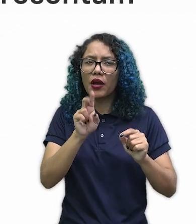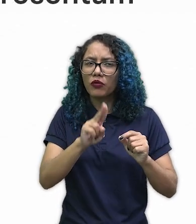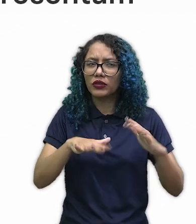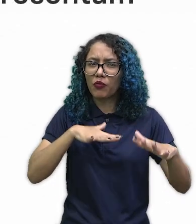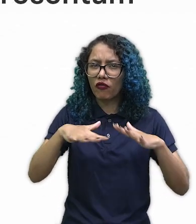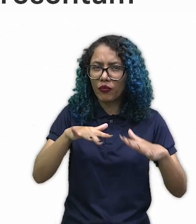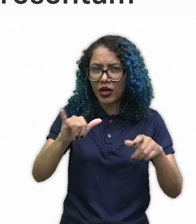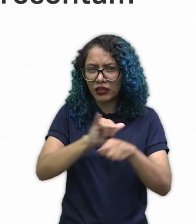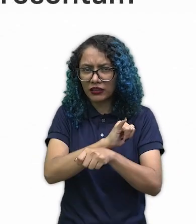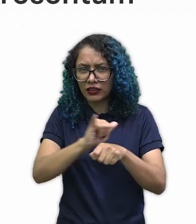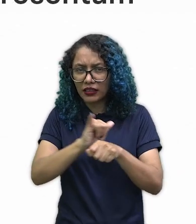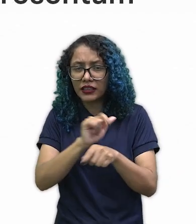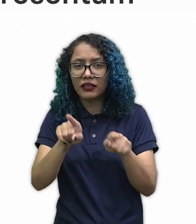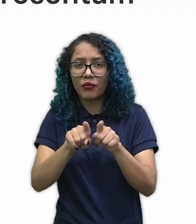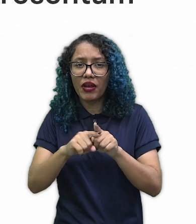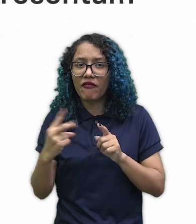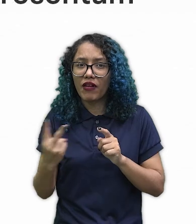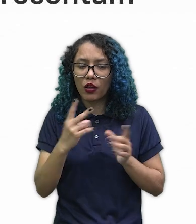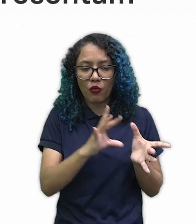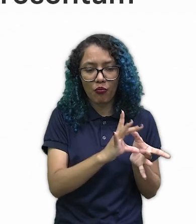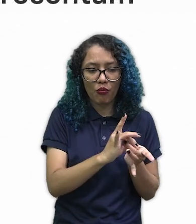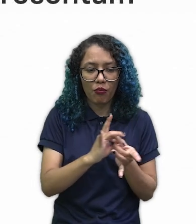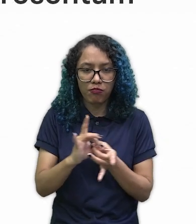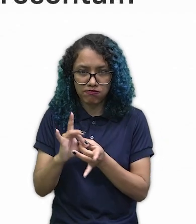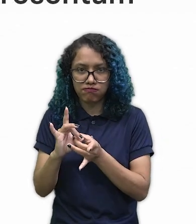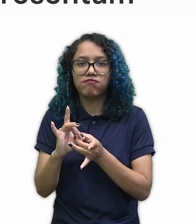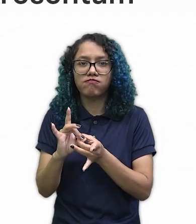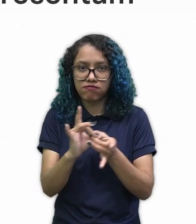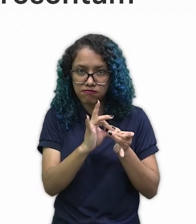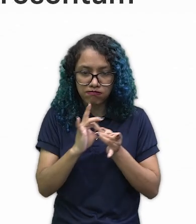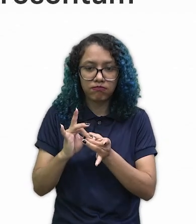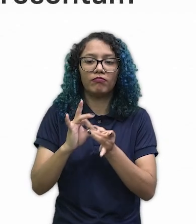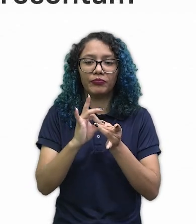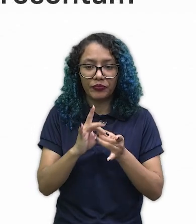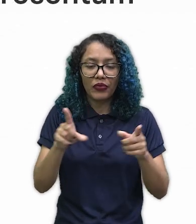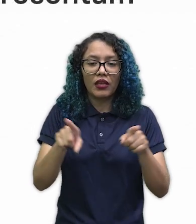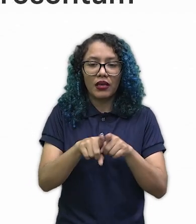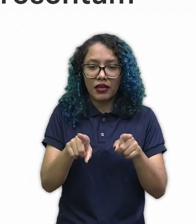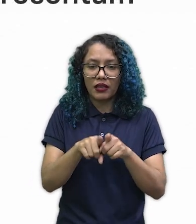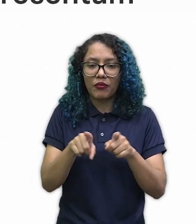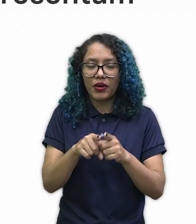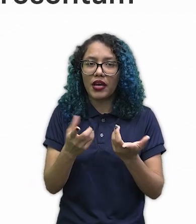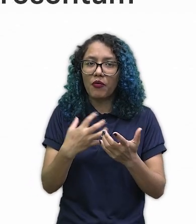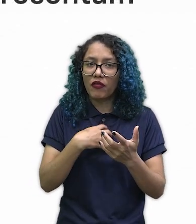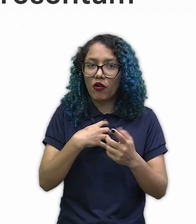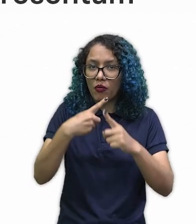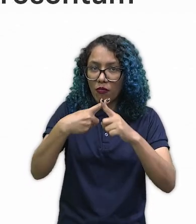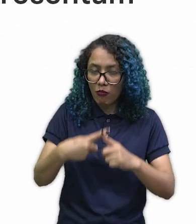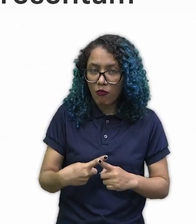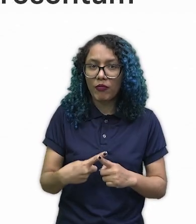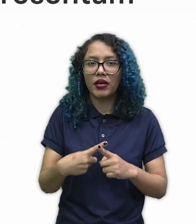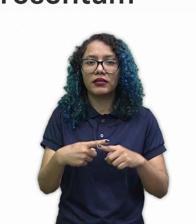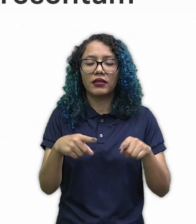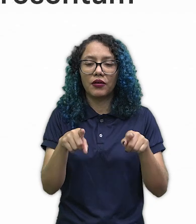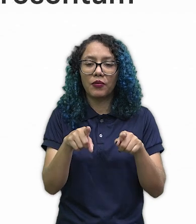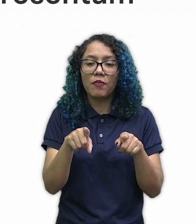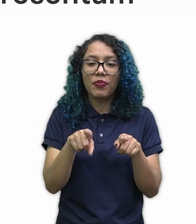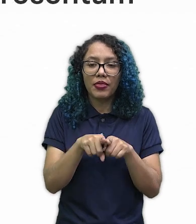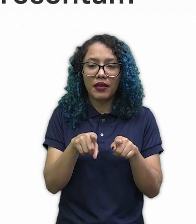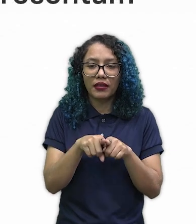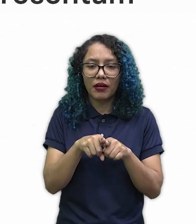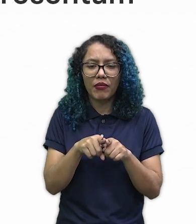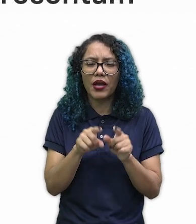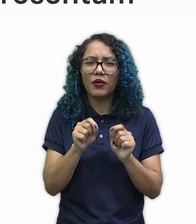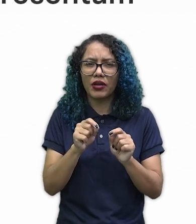movimento, estratégia e valores sociais. Além de seu aspecto competitivo, as lutas